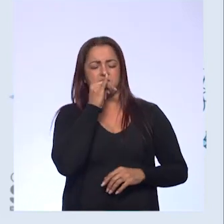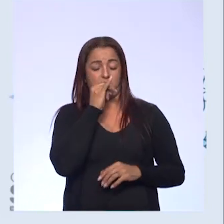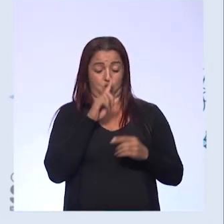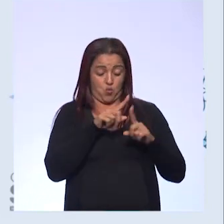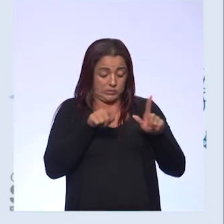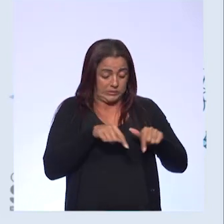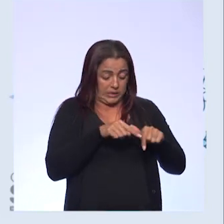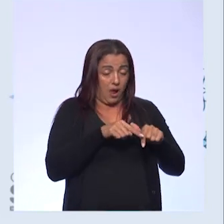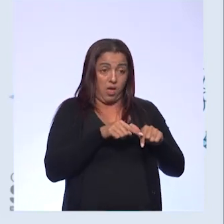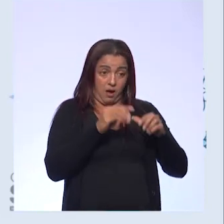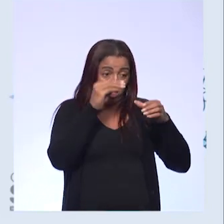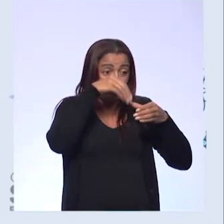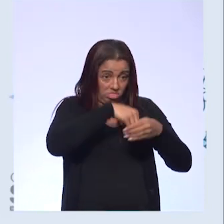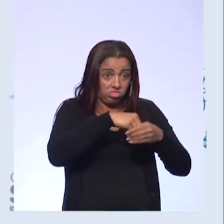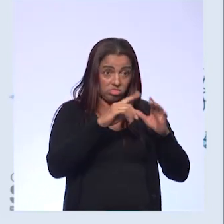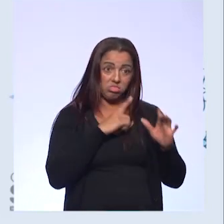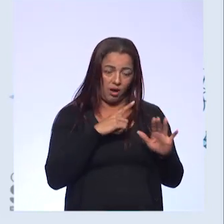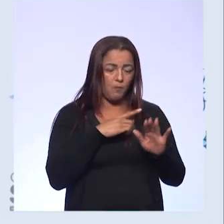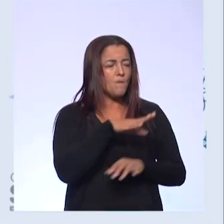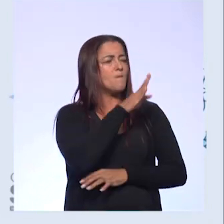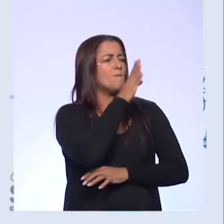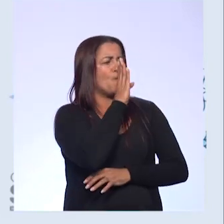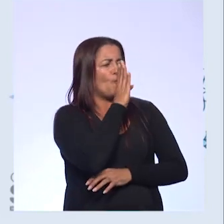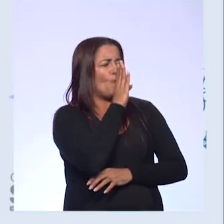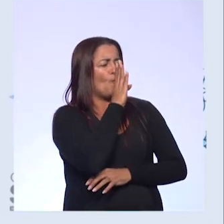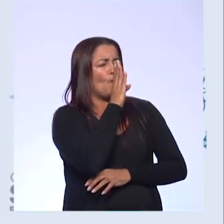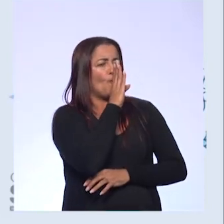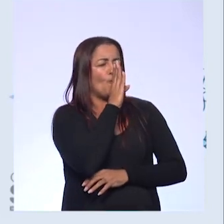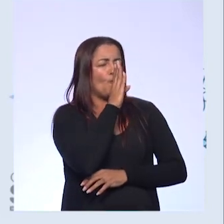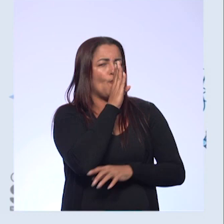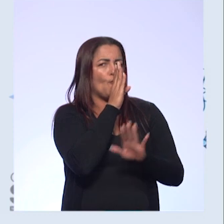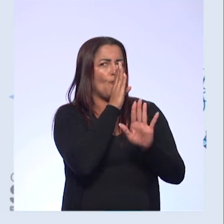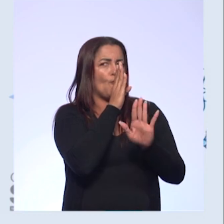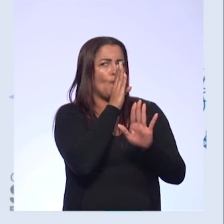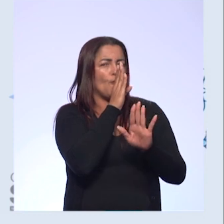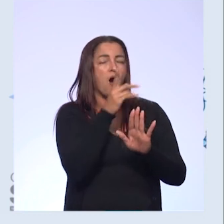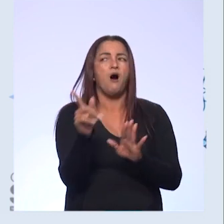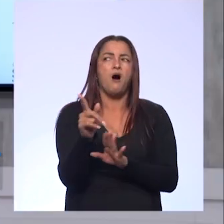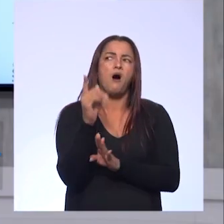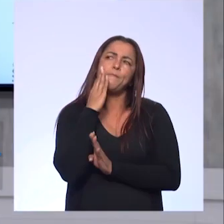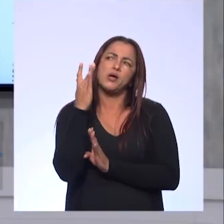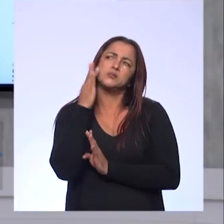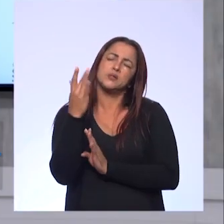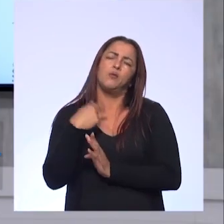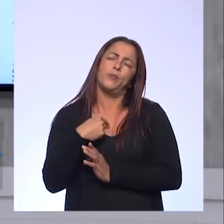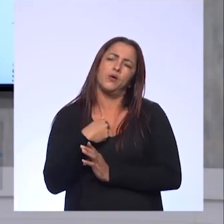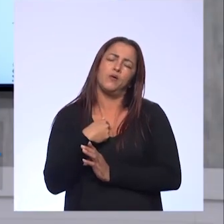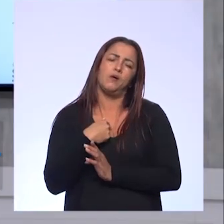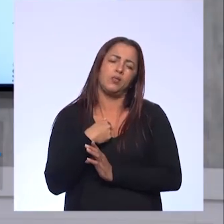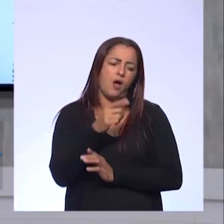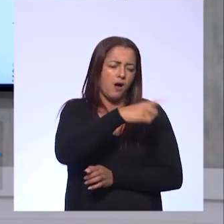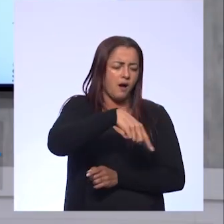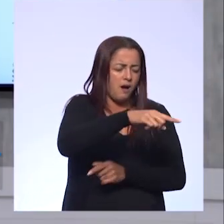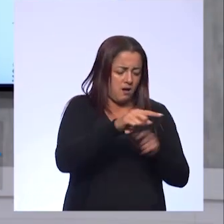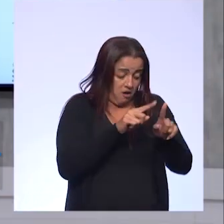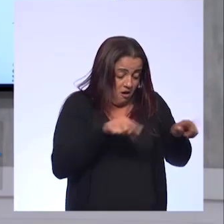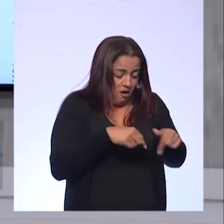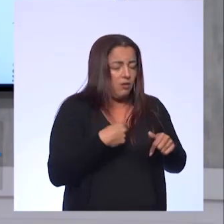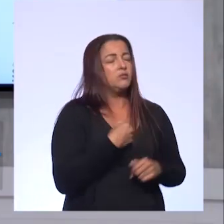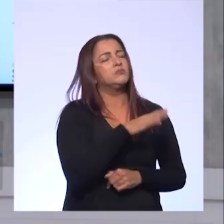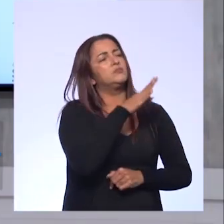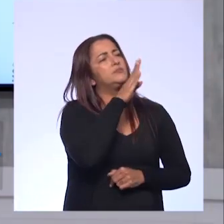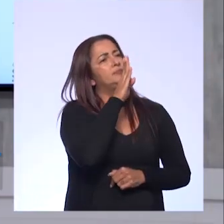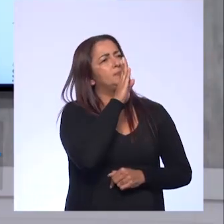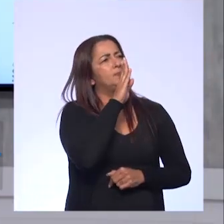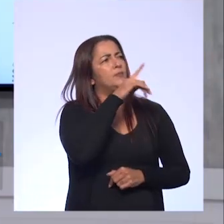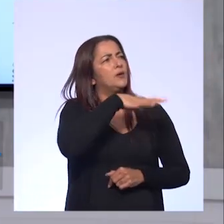sala agora que tá tudo silencioso Tá bom então pensa comigo eu tô aqui no ambiente tudo silencioso e aí eu